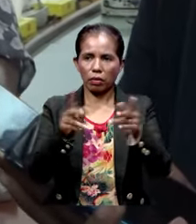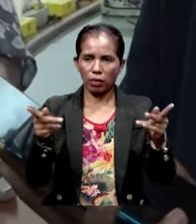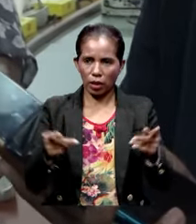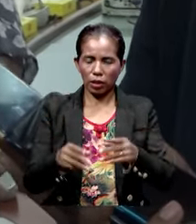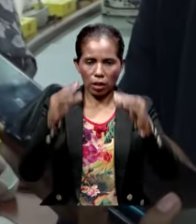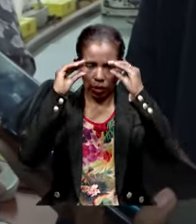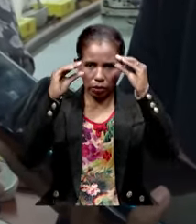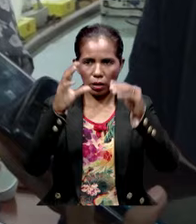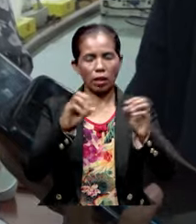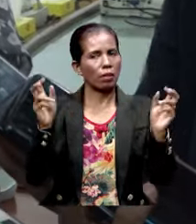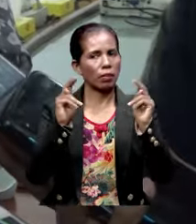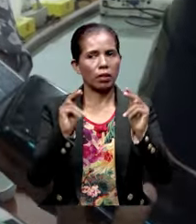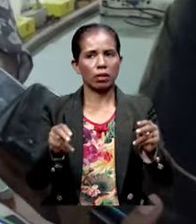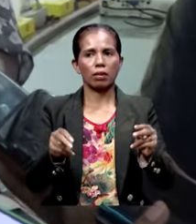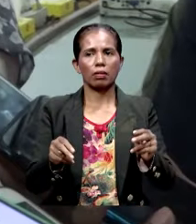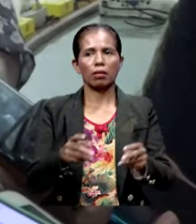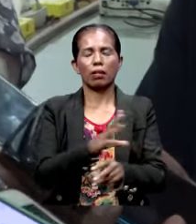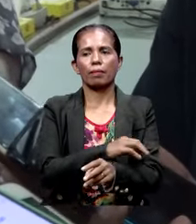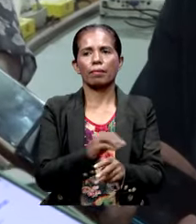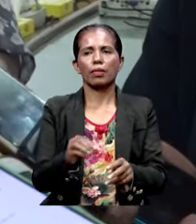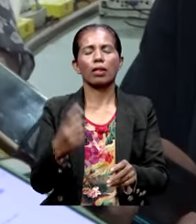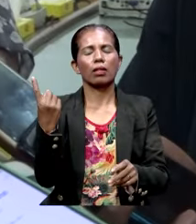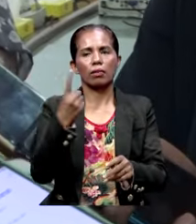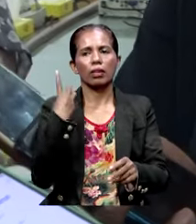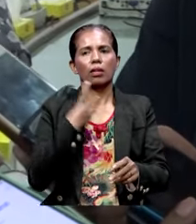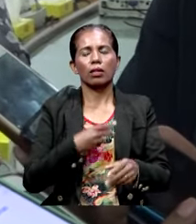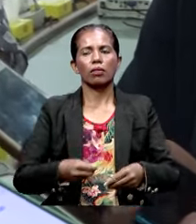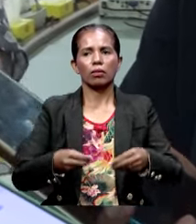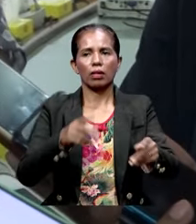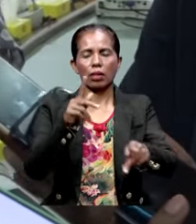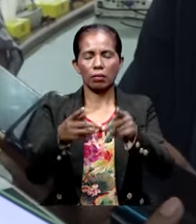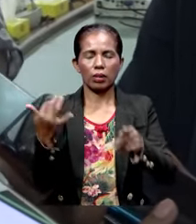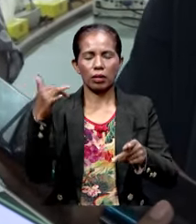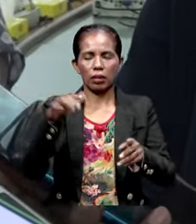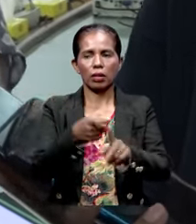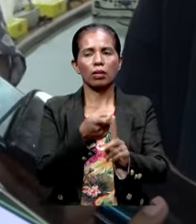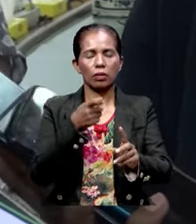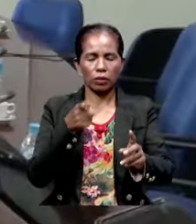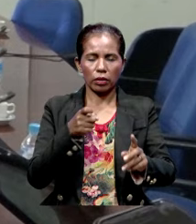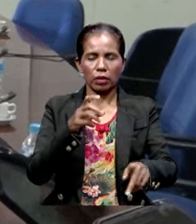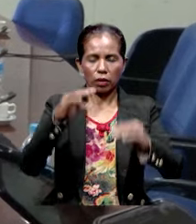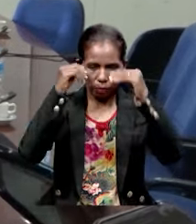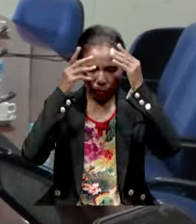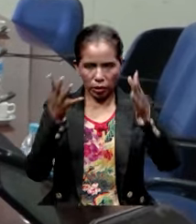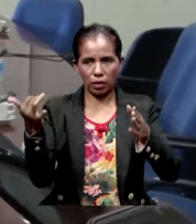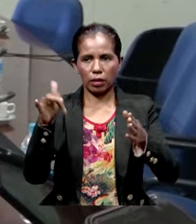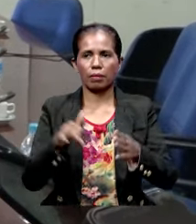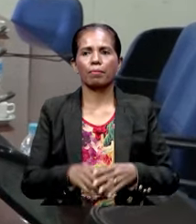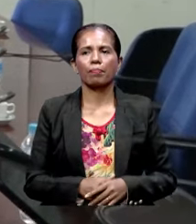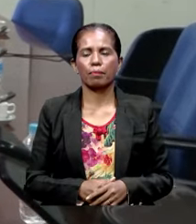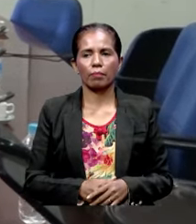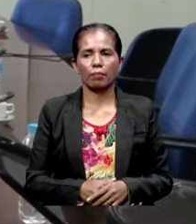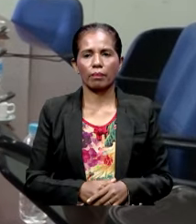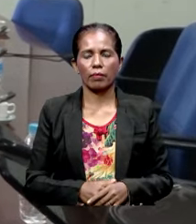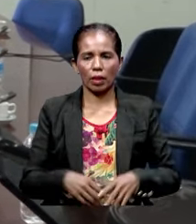já não rimba lá precisa halo tan contrato mas bem na fatem e tá foto e tá candidato da Rússia, bolsa de candidato dos professores. Além